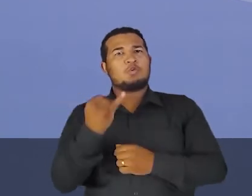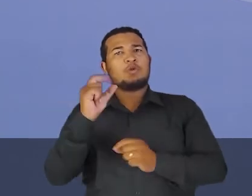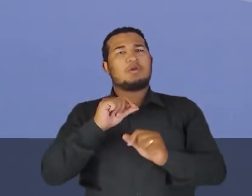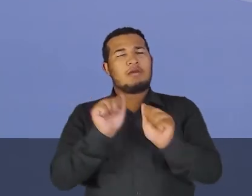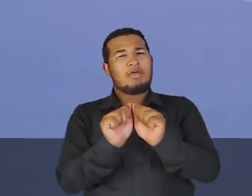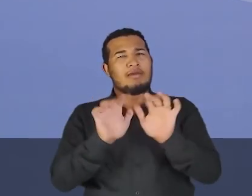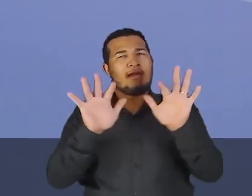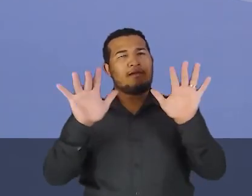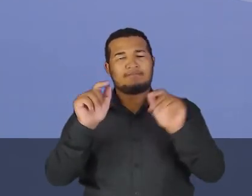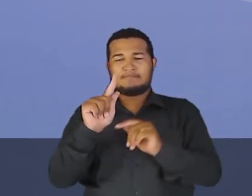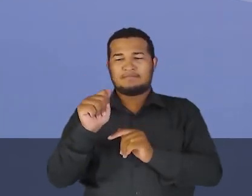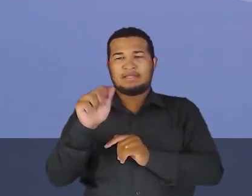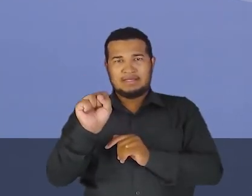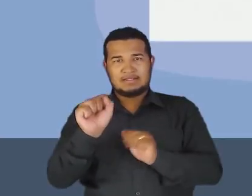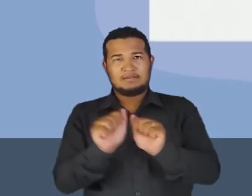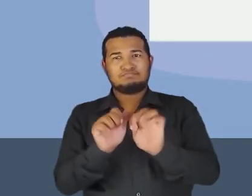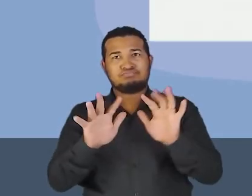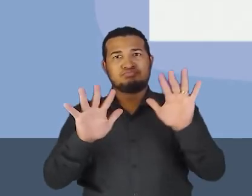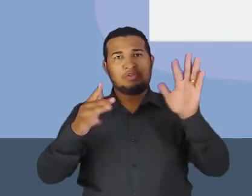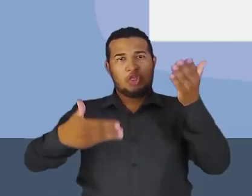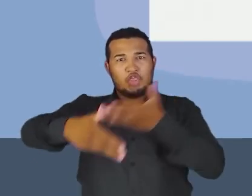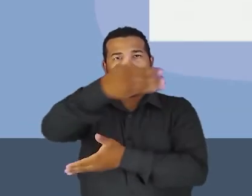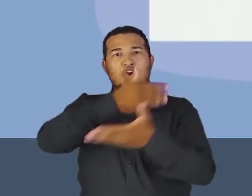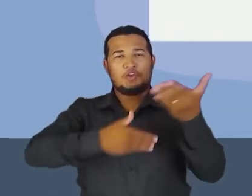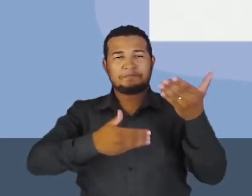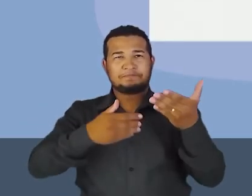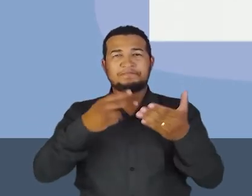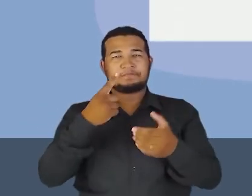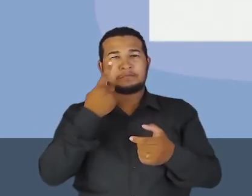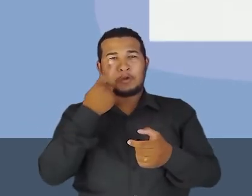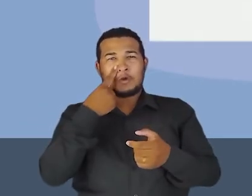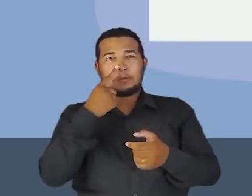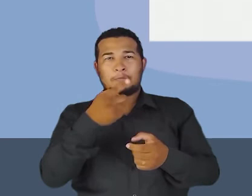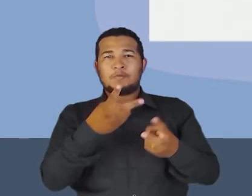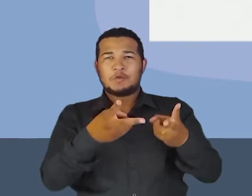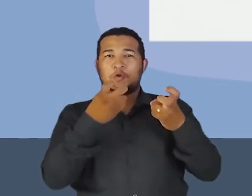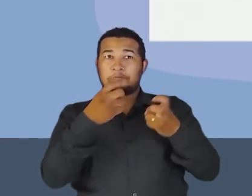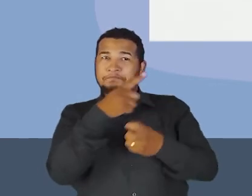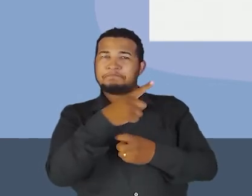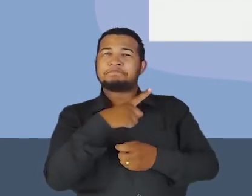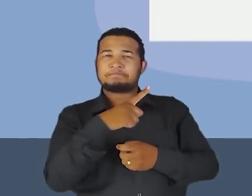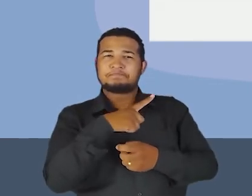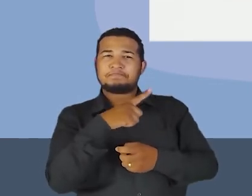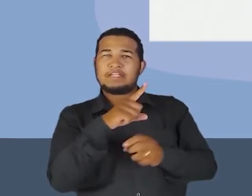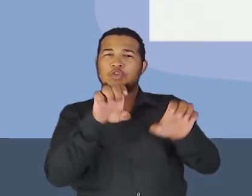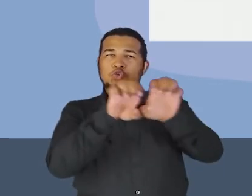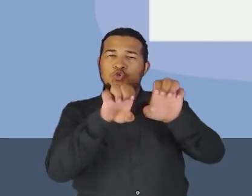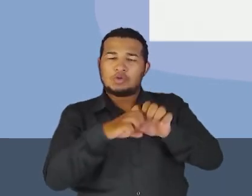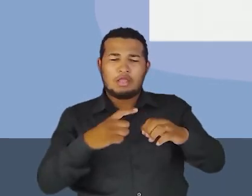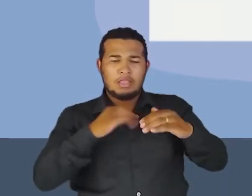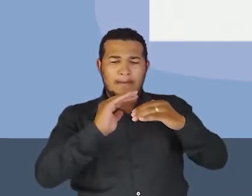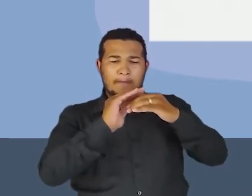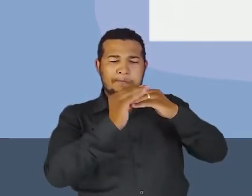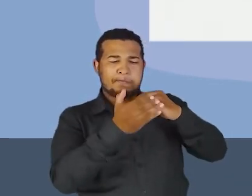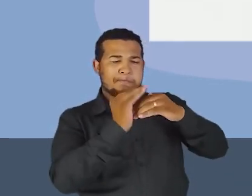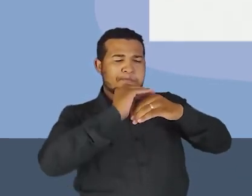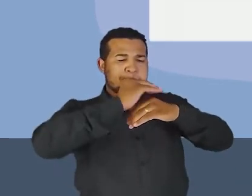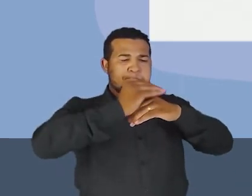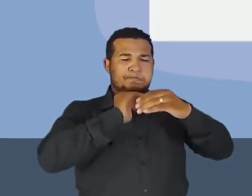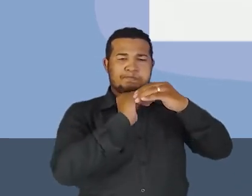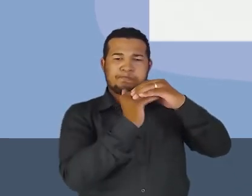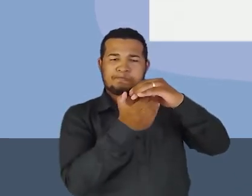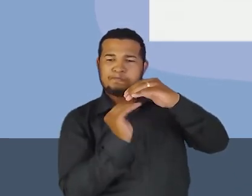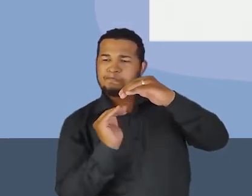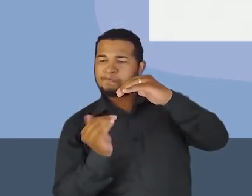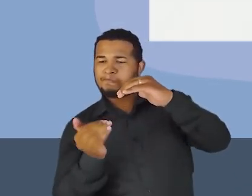trocas gasosas. Perceba na imagem aí, ó, essa membrana coriônica, né, essa estrutura que vai envolver todos os anexos embrionários e